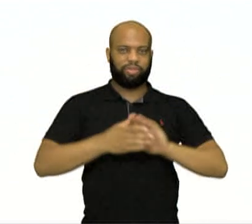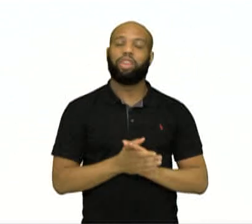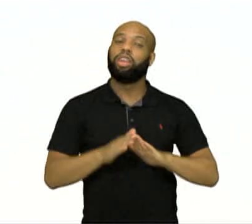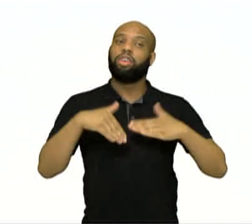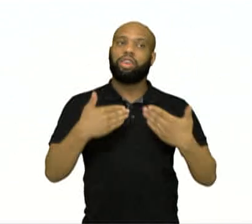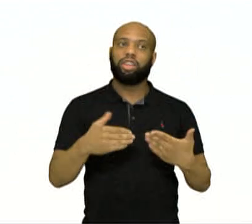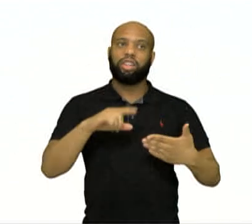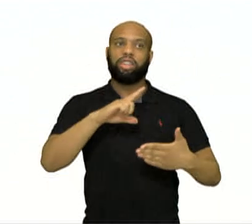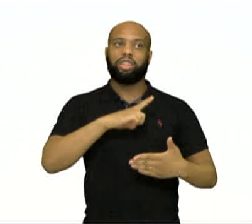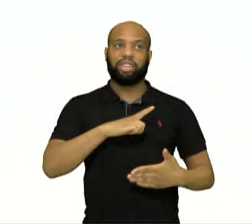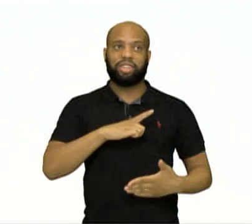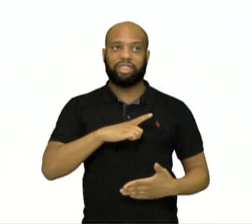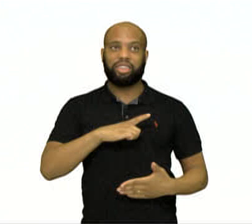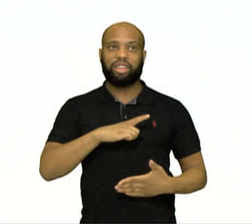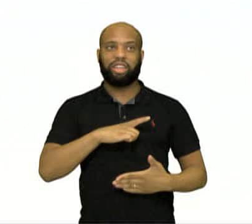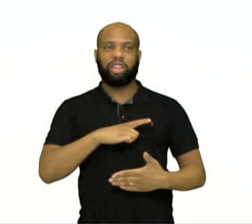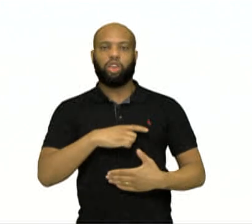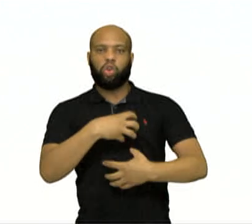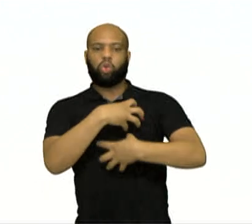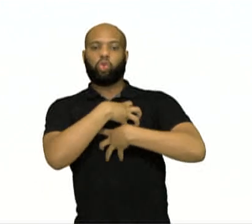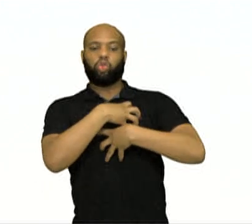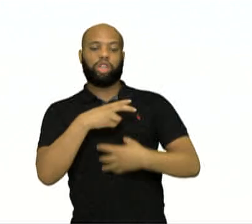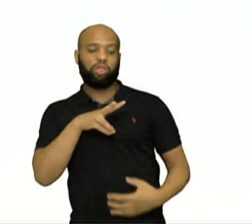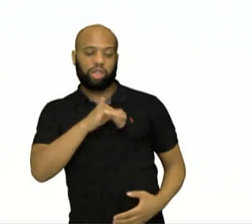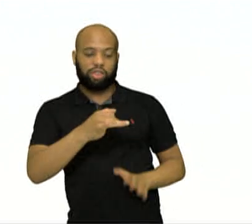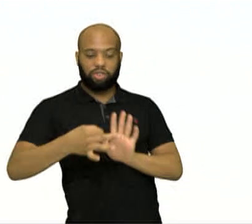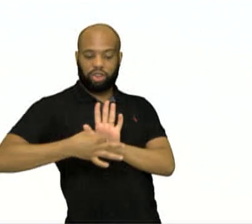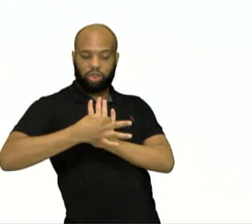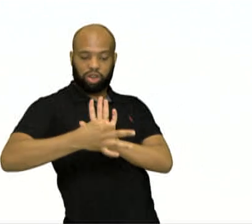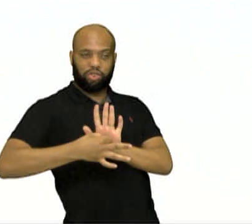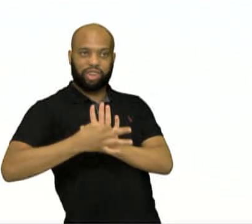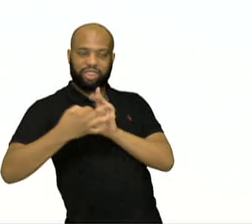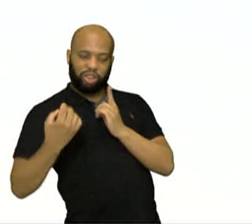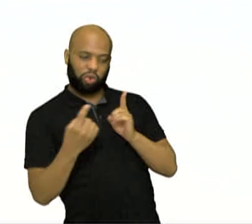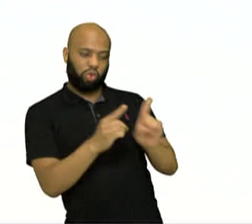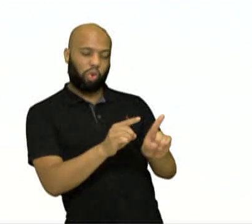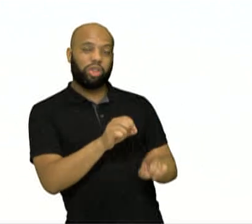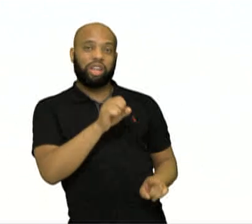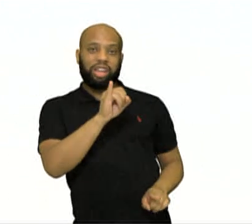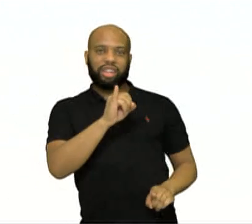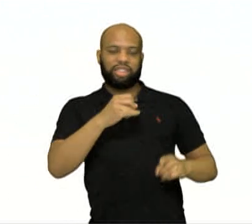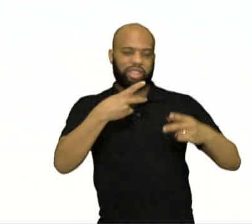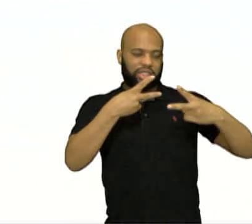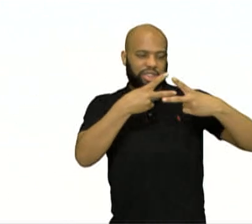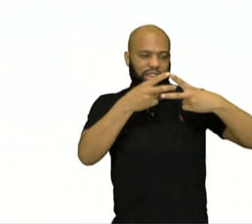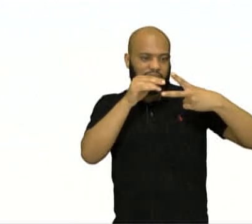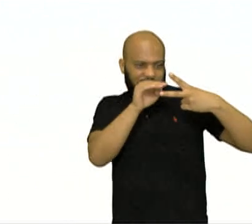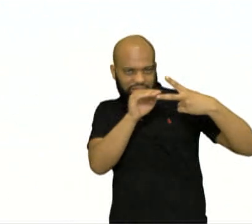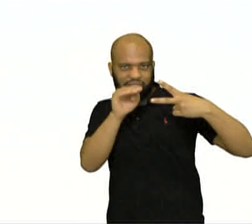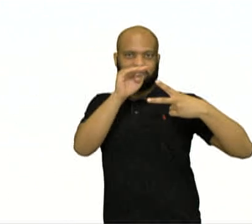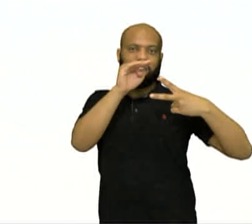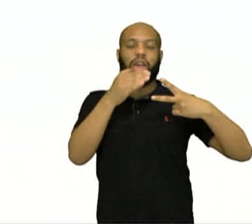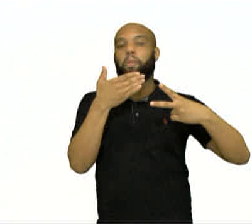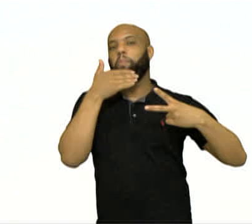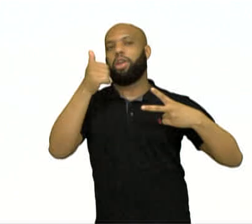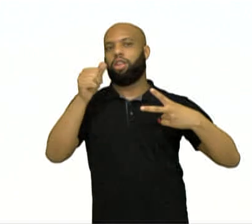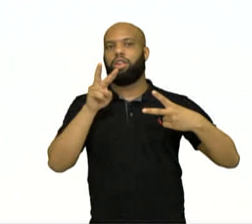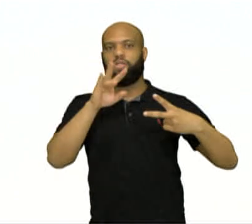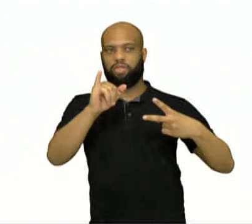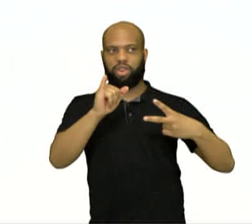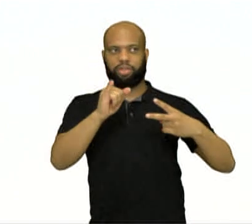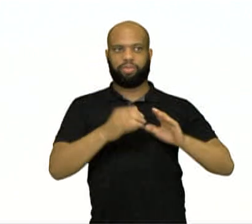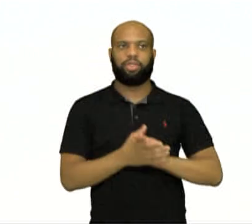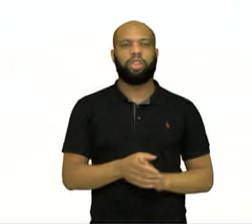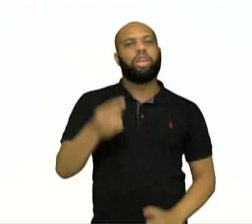a força dessa contra-argumentação, quanto mais em cima da pirâmide, melhor será.